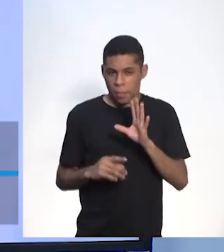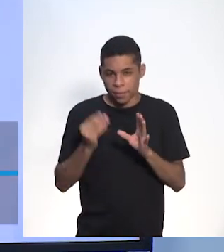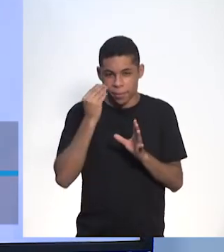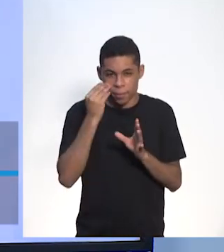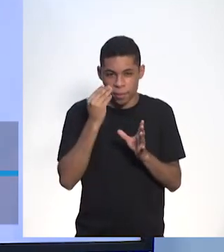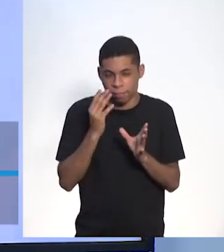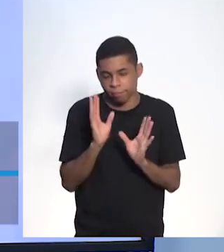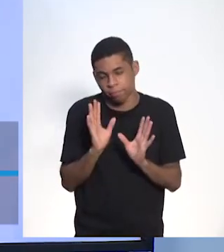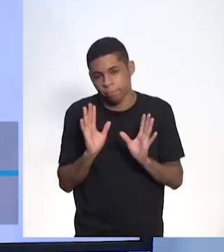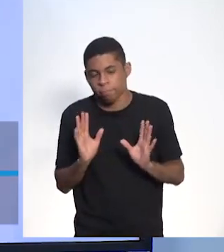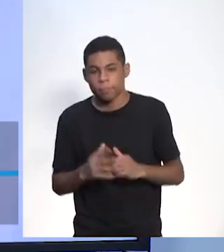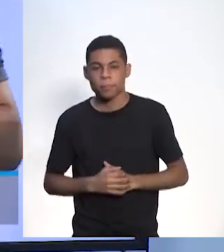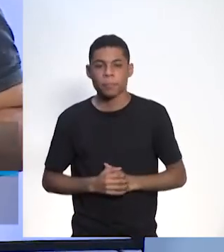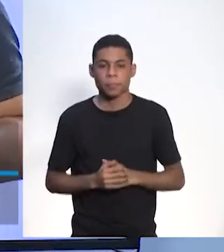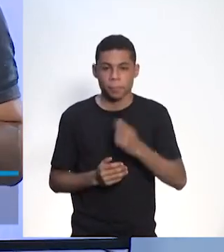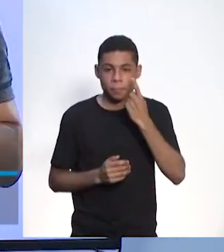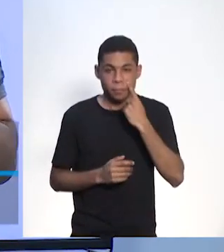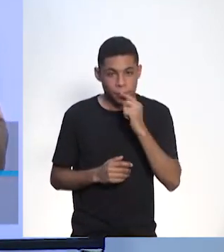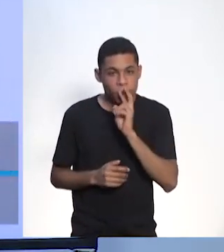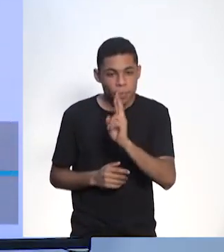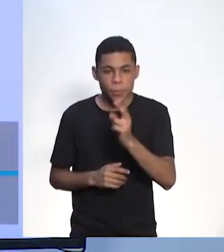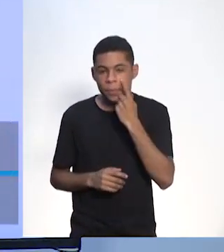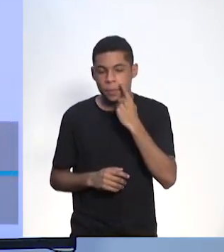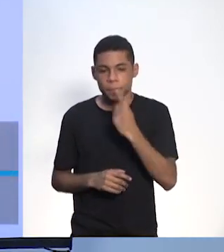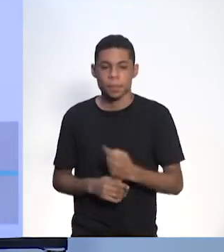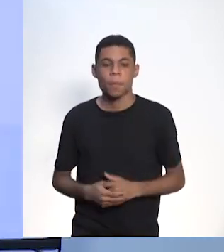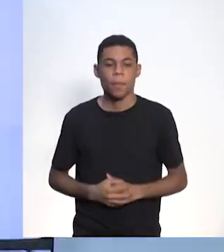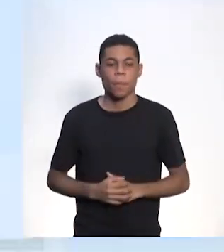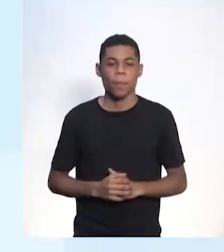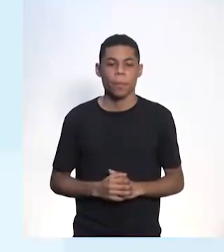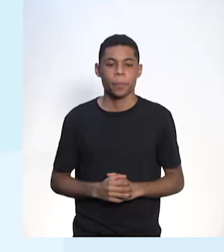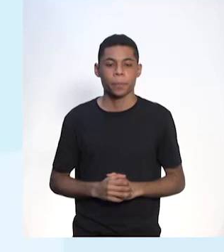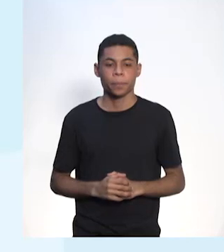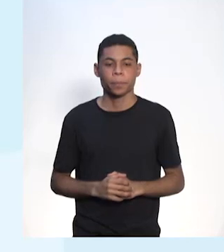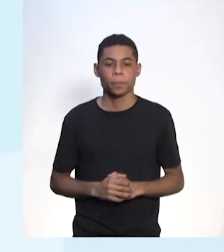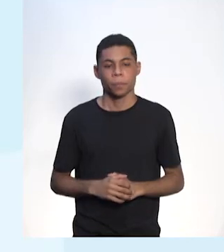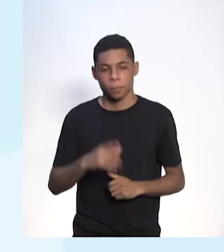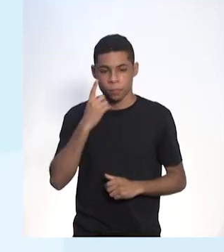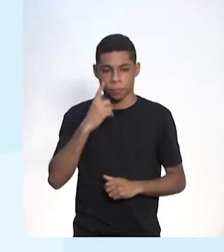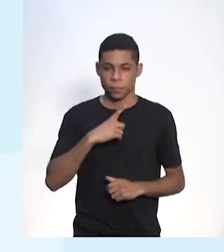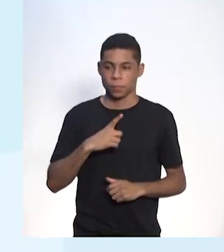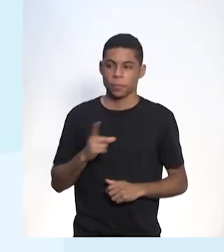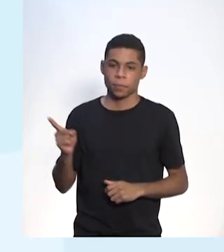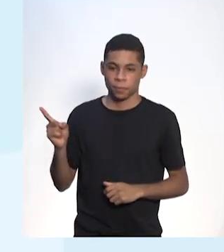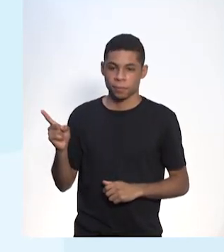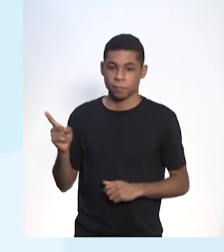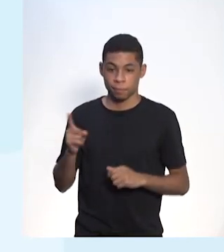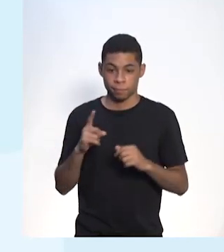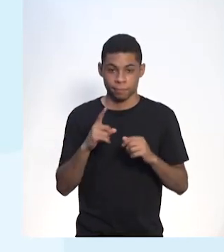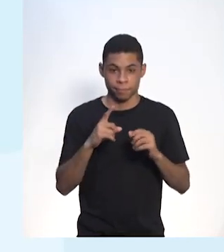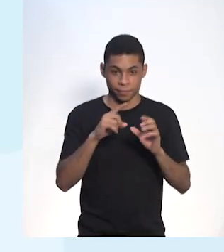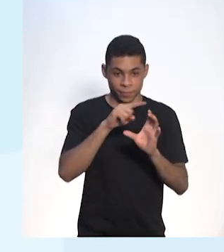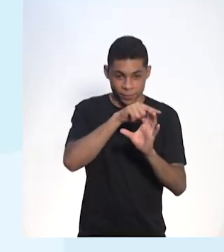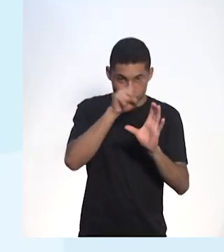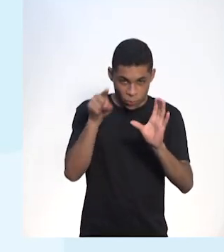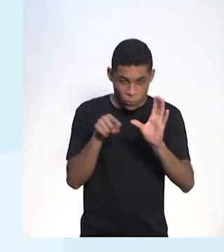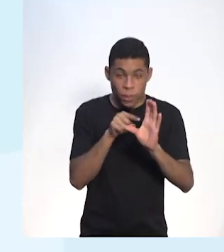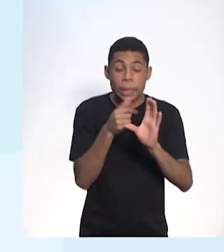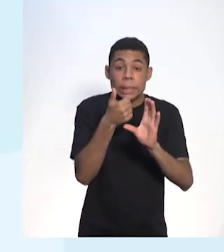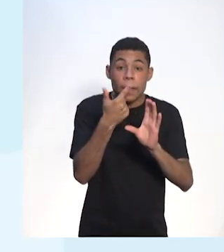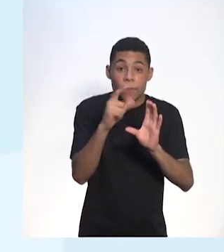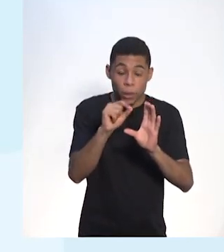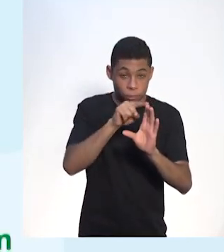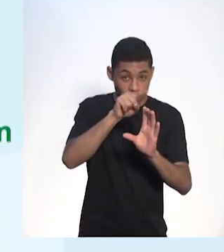arredondamento, né? Exato, né? Então vamos para a resposta? Vamos lá, né? Então nós temos aí, ó, o nosso círculo com diâmetro de